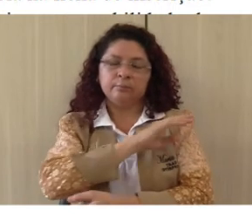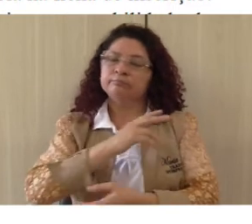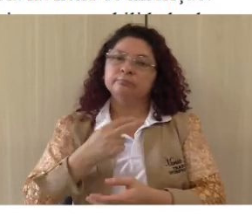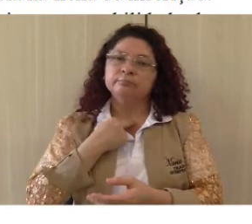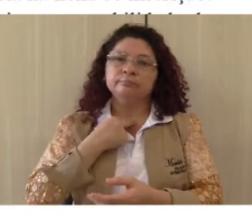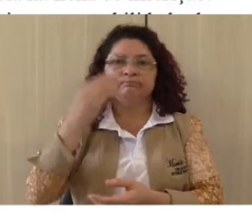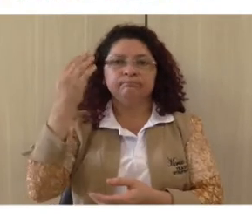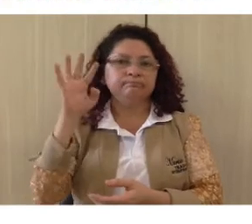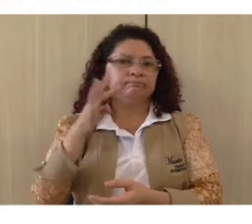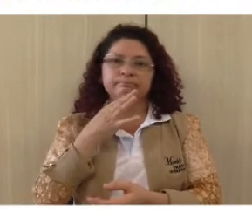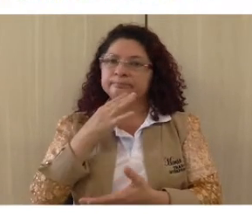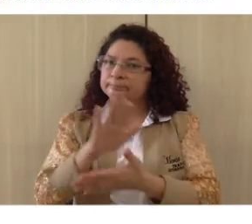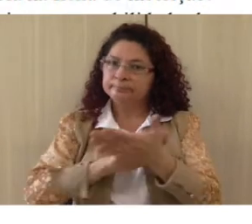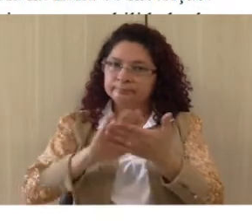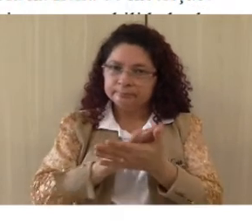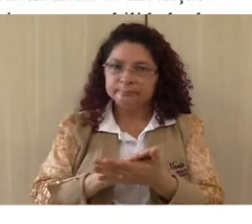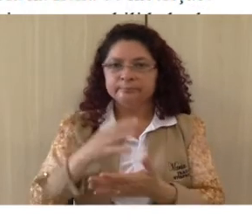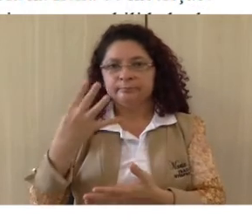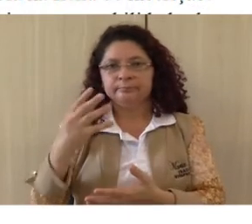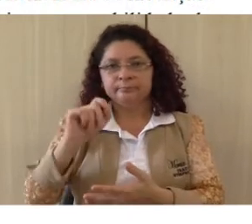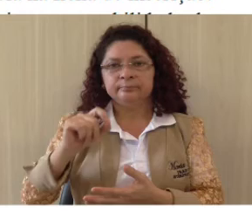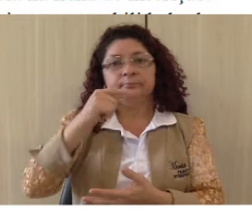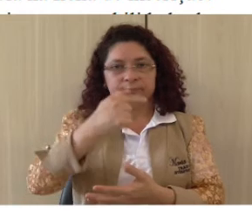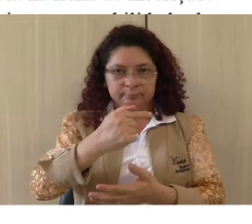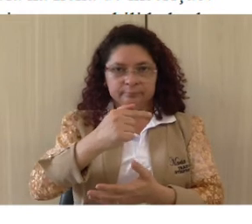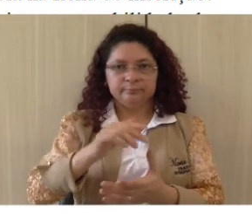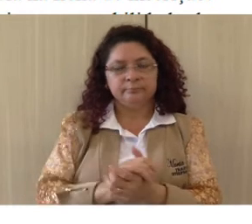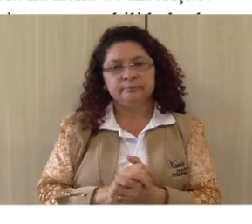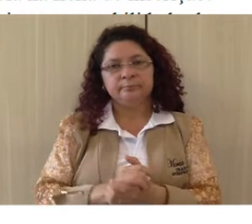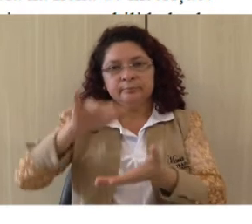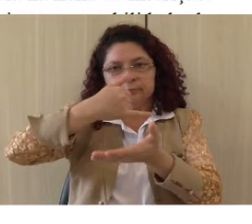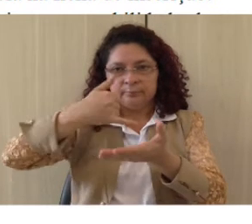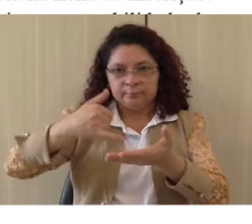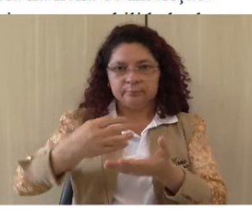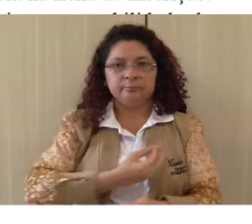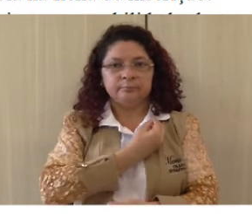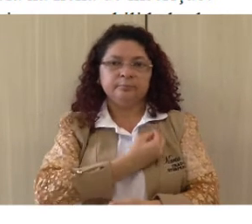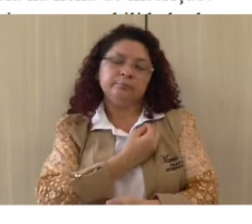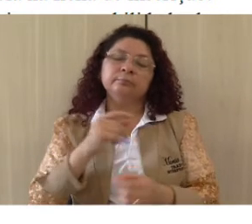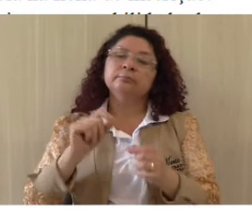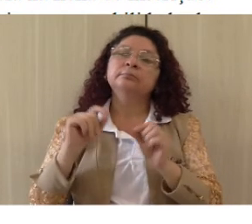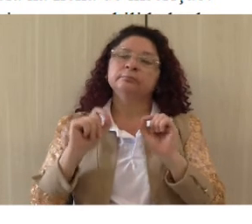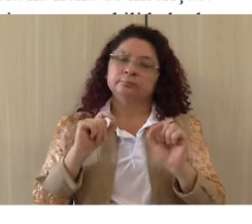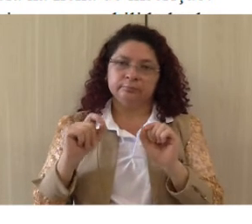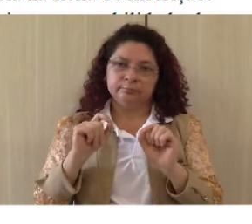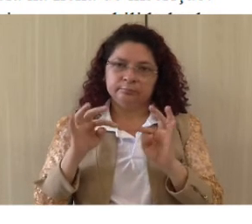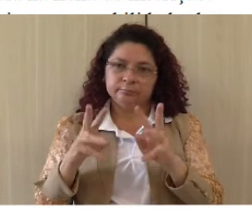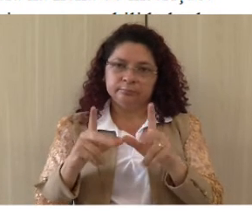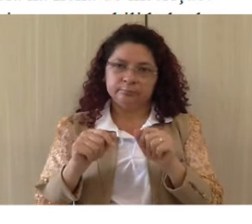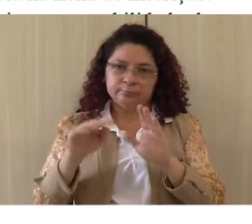alegar desconhecimento. Item 4.7. As inscrições realizadas que contemplem todos